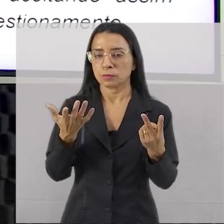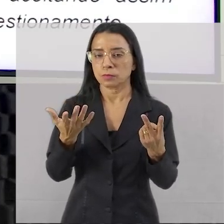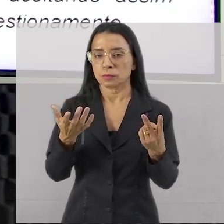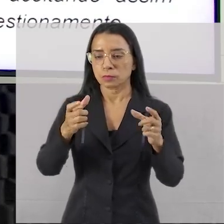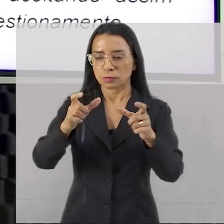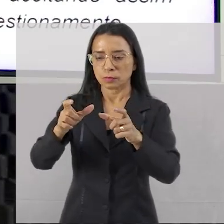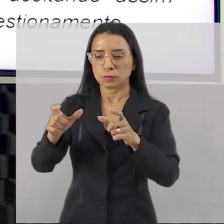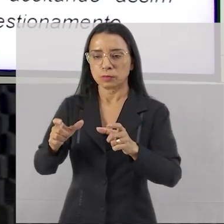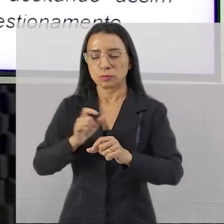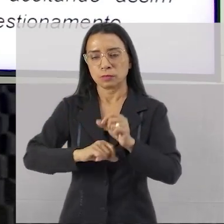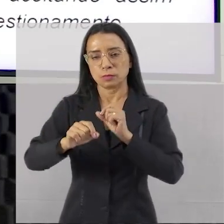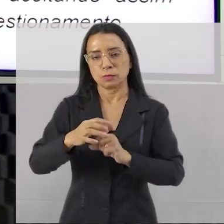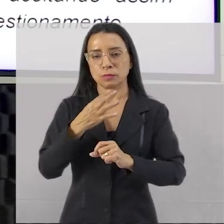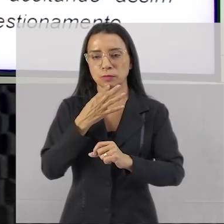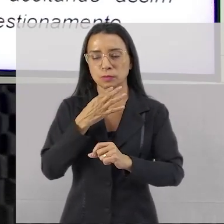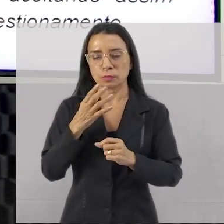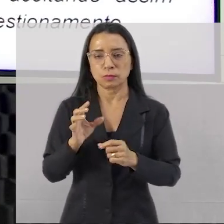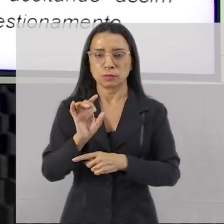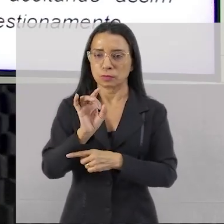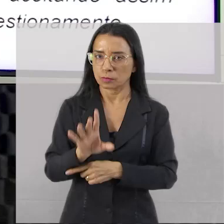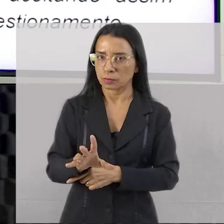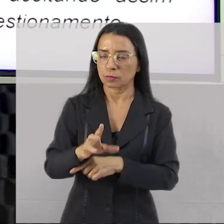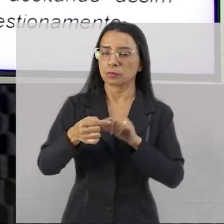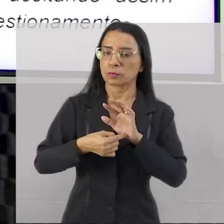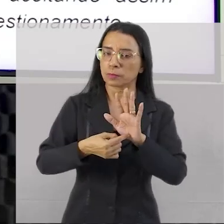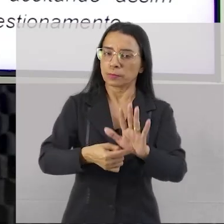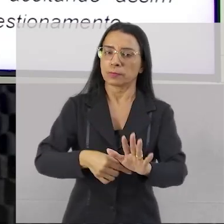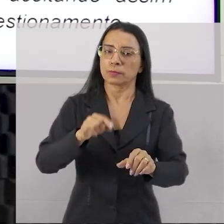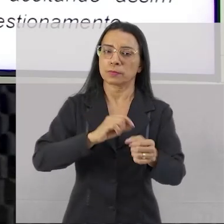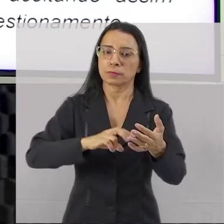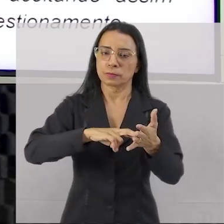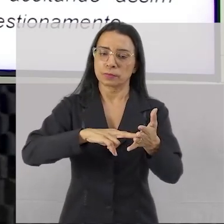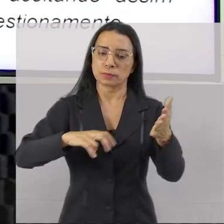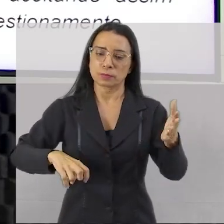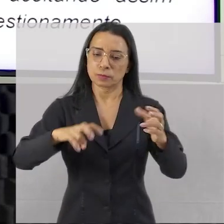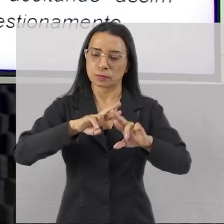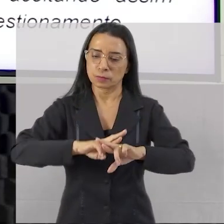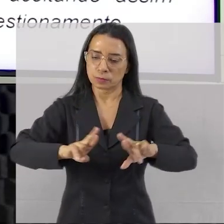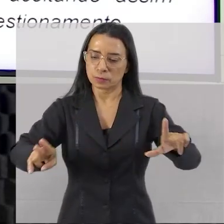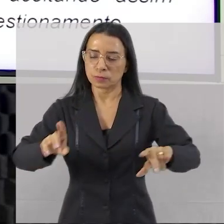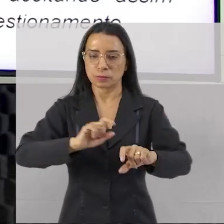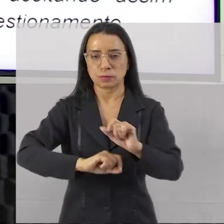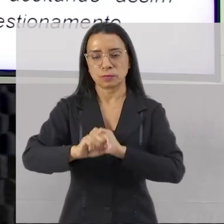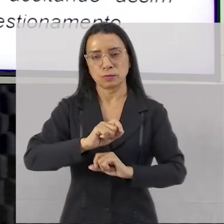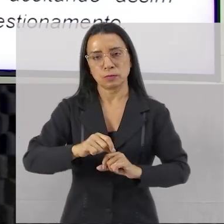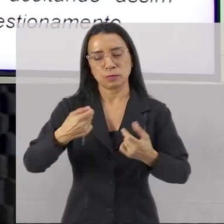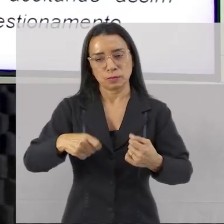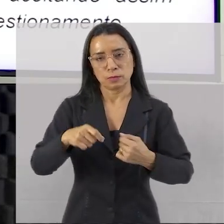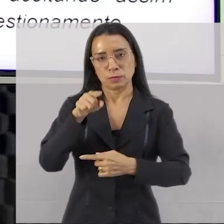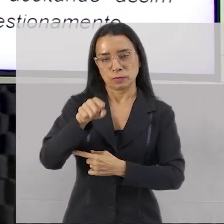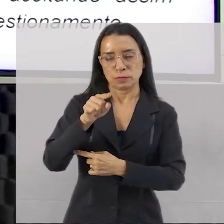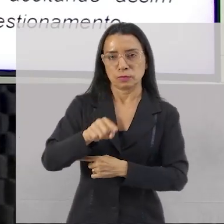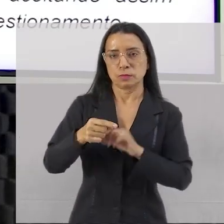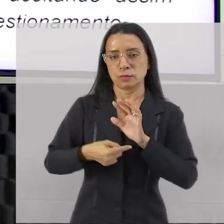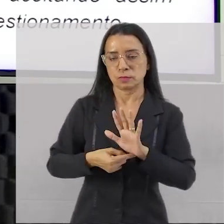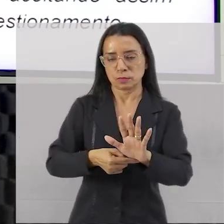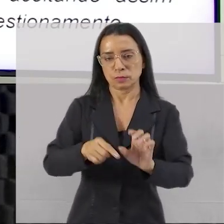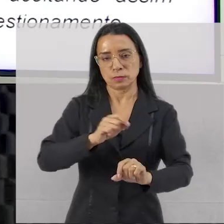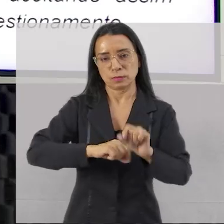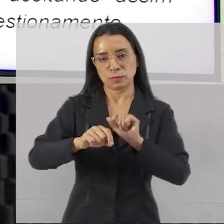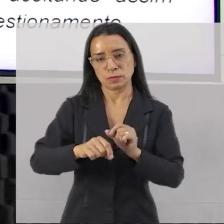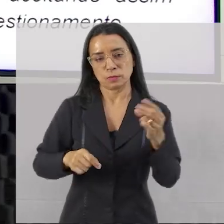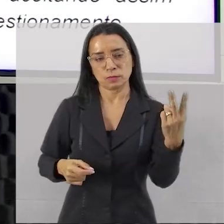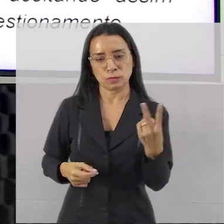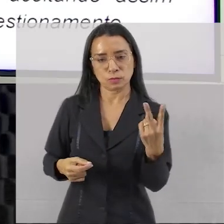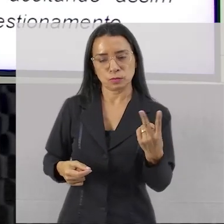importante. Não é só apresentar repertório, é apresentar repertório diversificado. Eu preciso que você apresente no mínimo